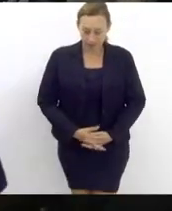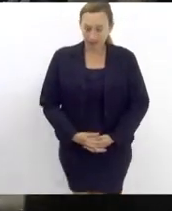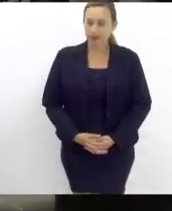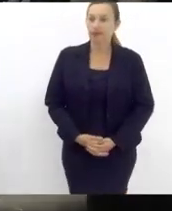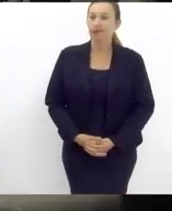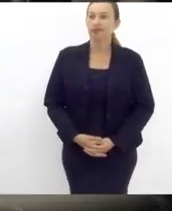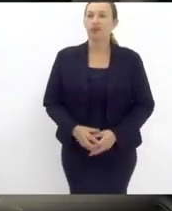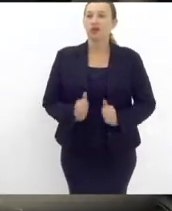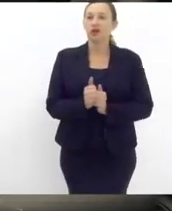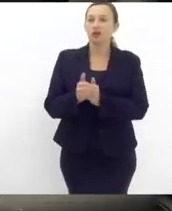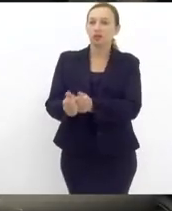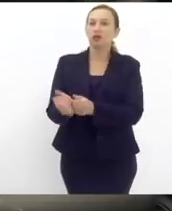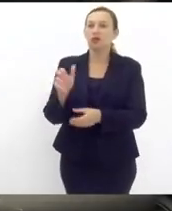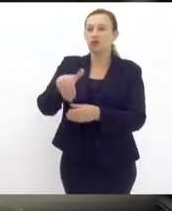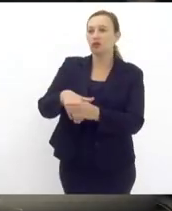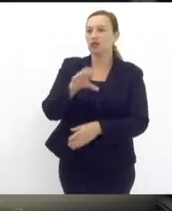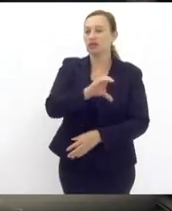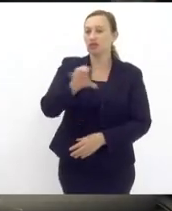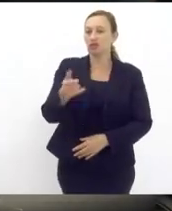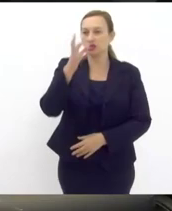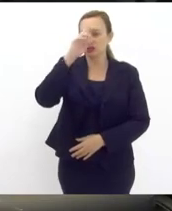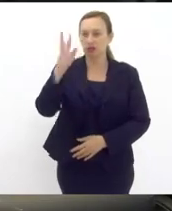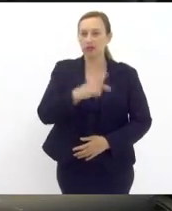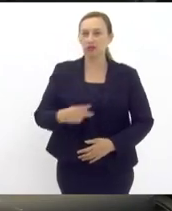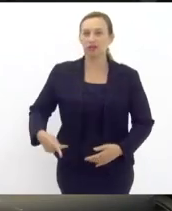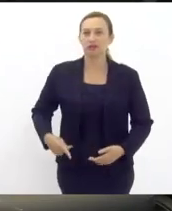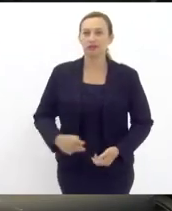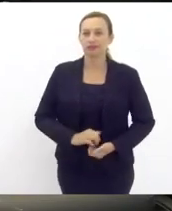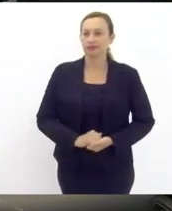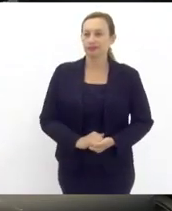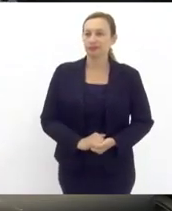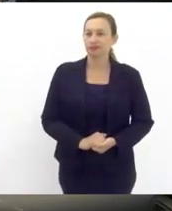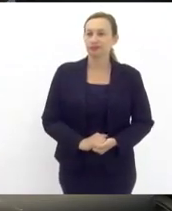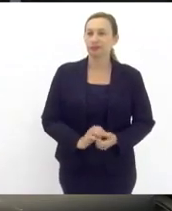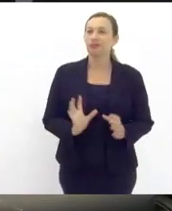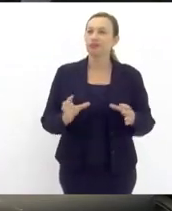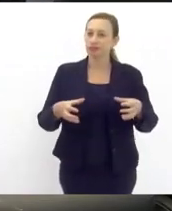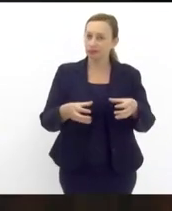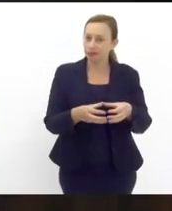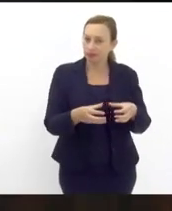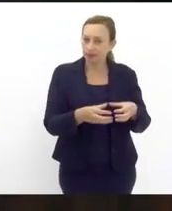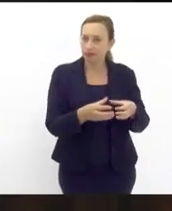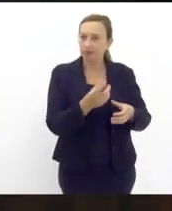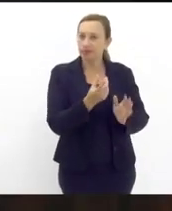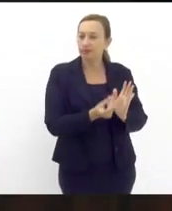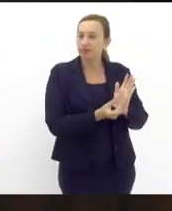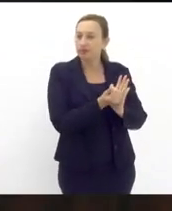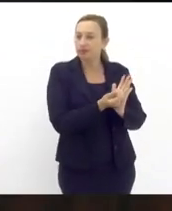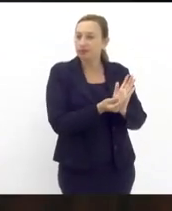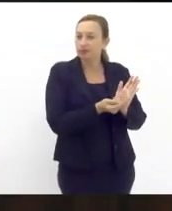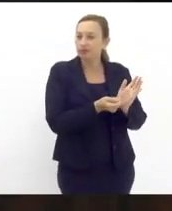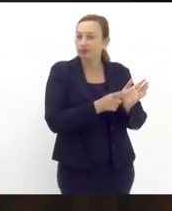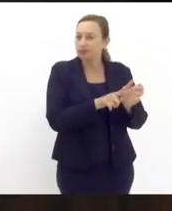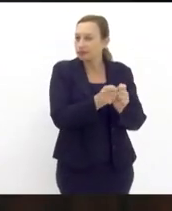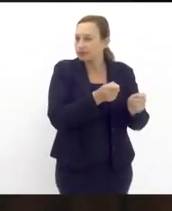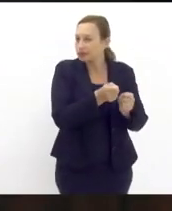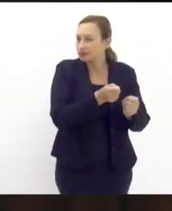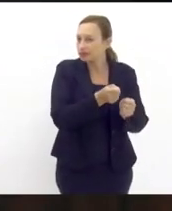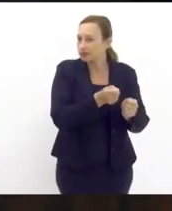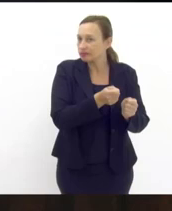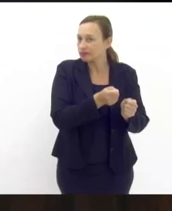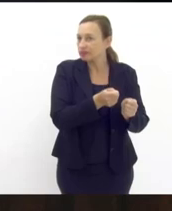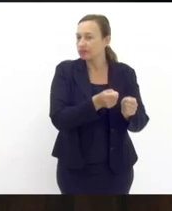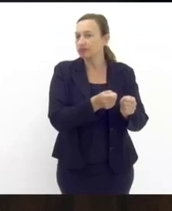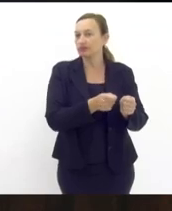acompanho o voto da ccj presidente pela comissão de orçamento Finanças fiscalização